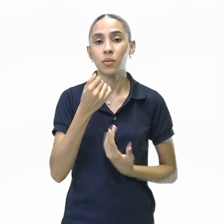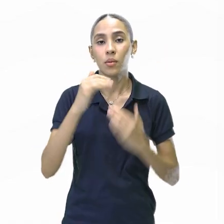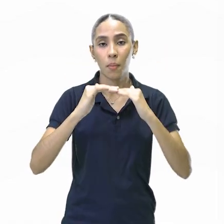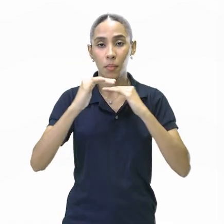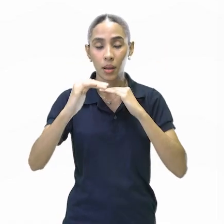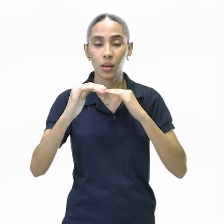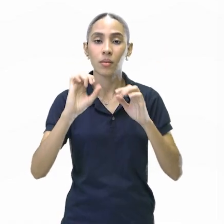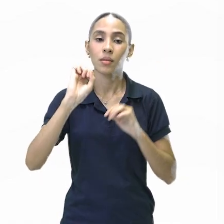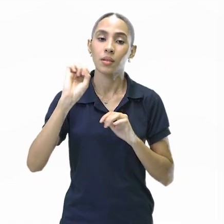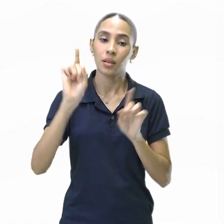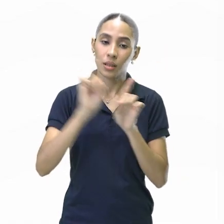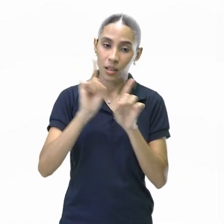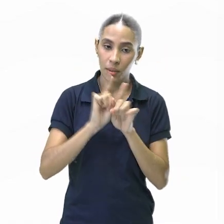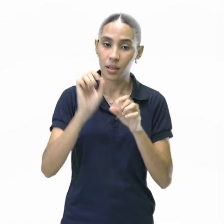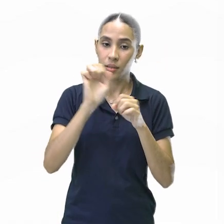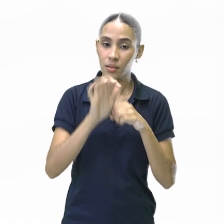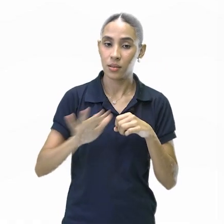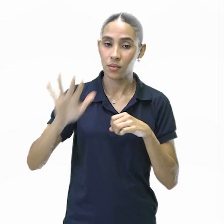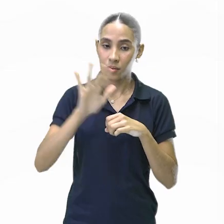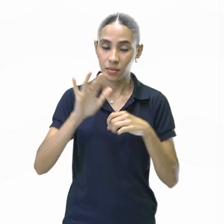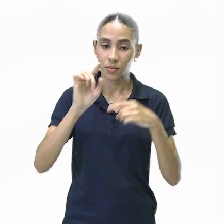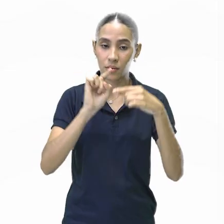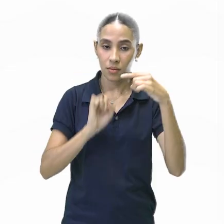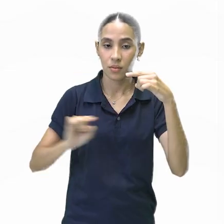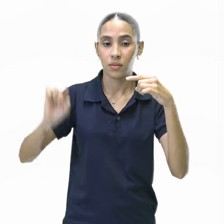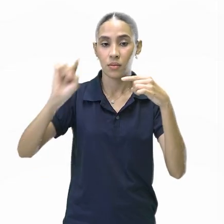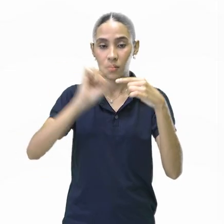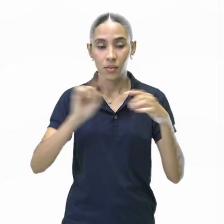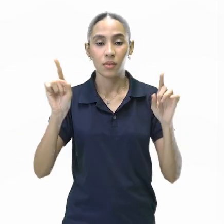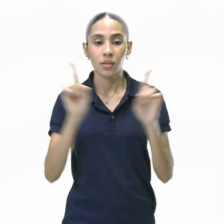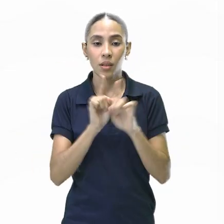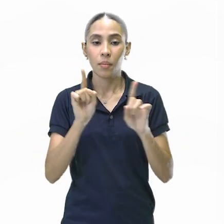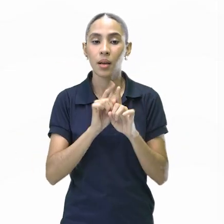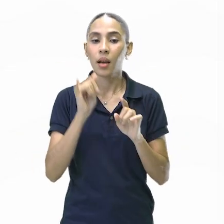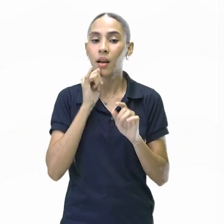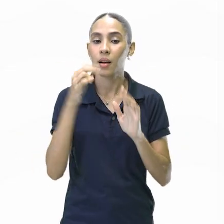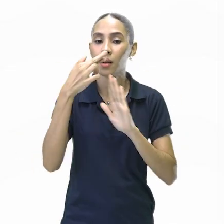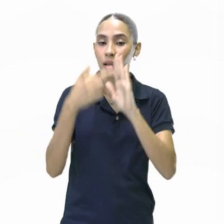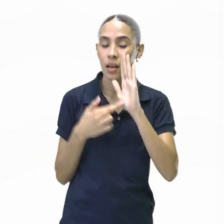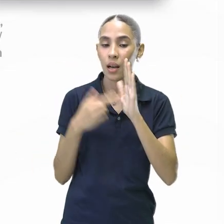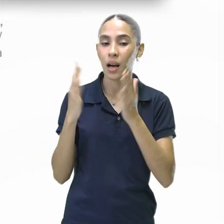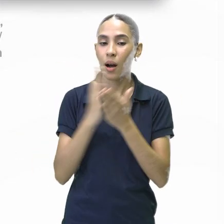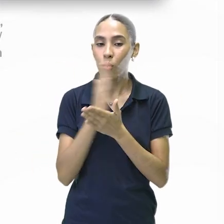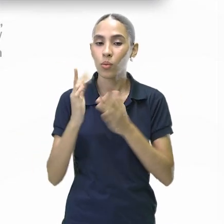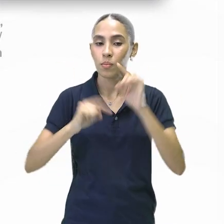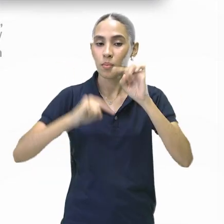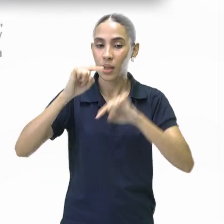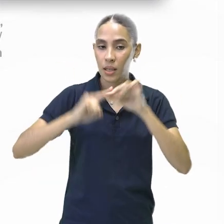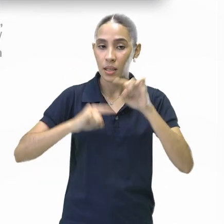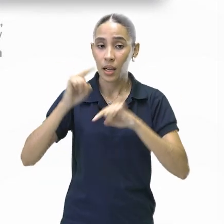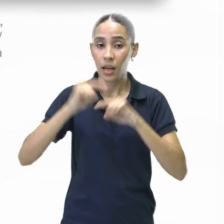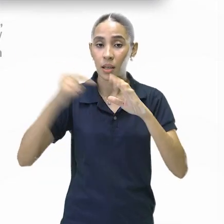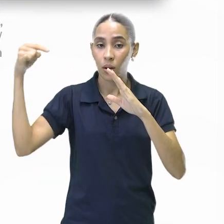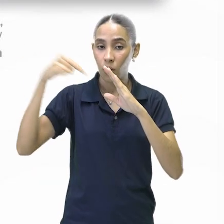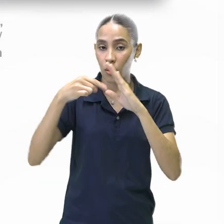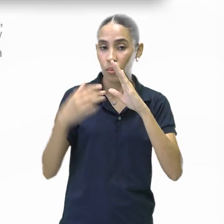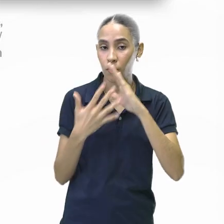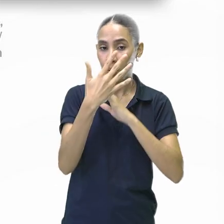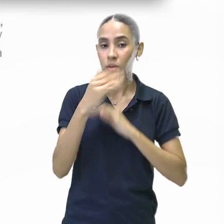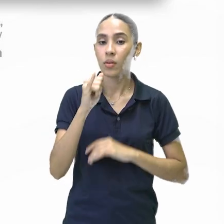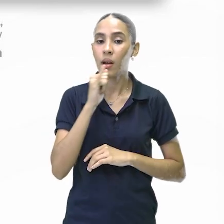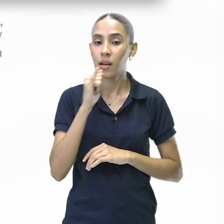esféricos. Também utilizamos a reflexão no princípio de funcionamento de alguns instrumentos ópticos, como, por